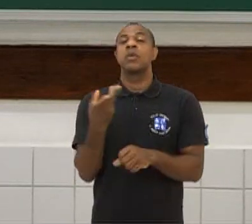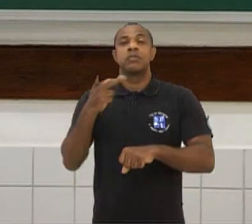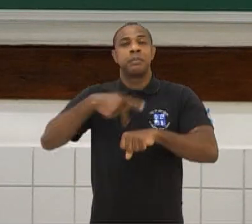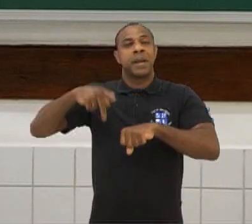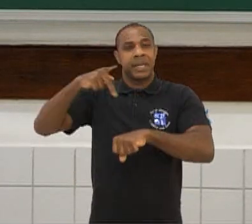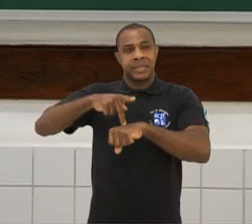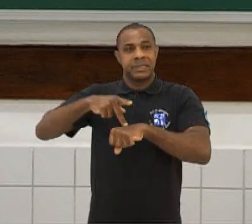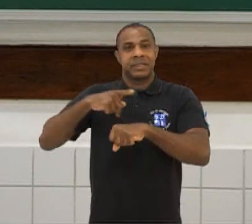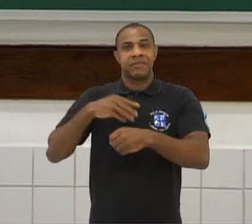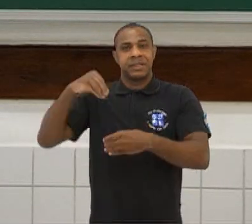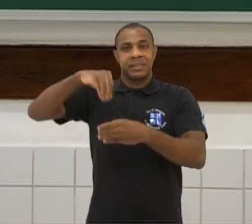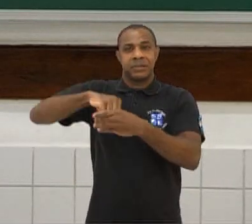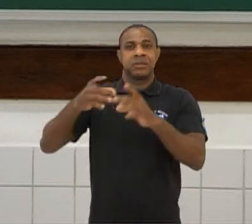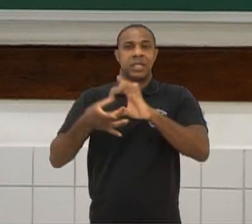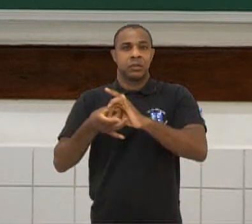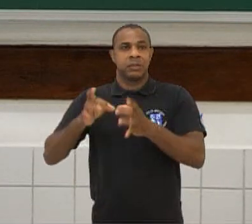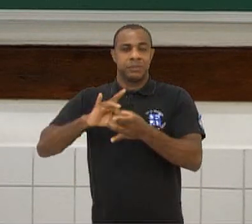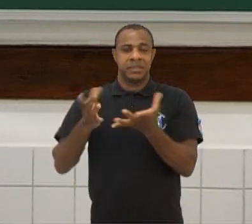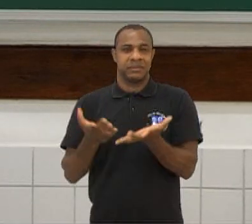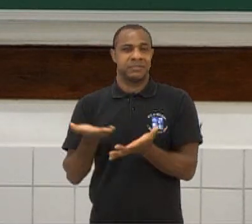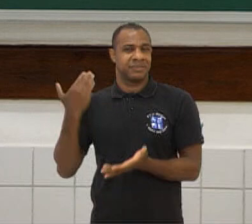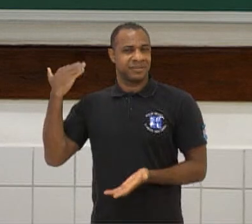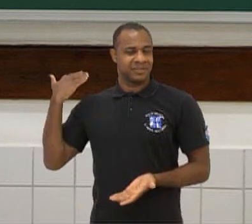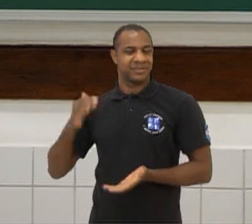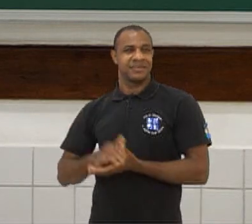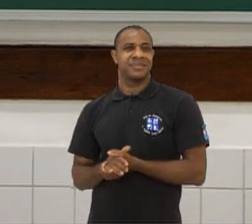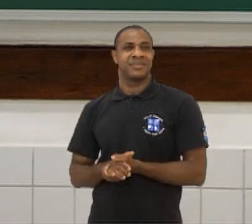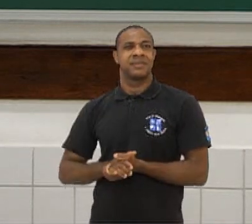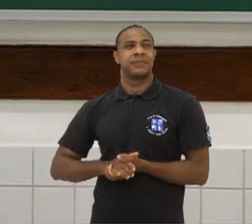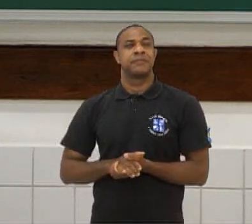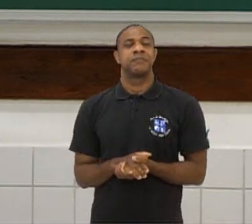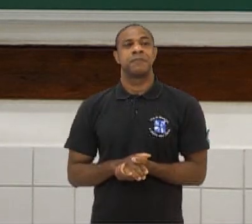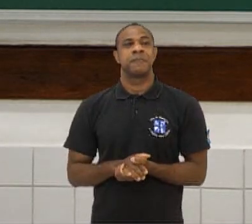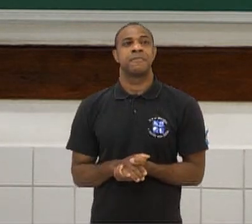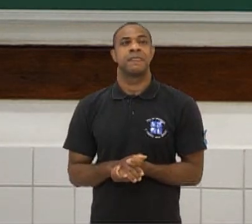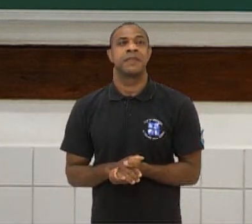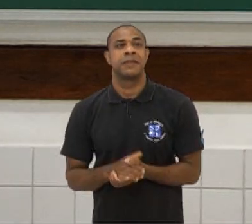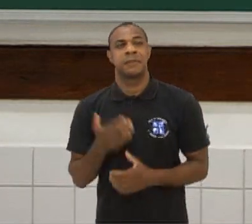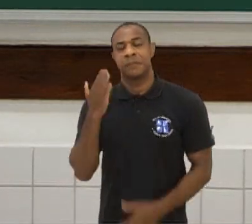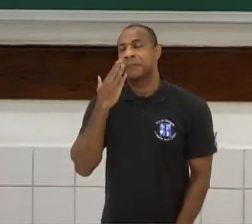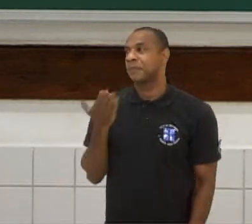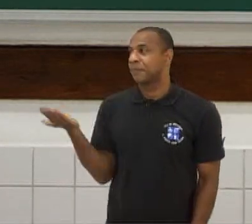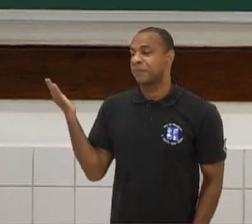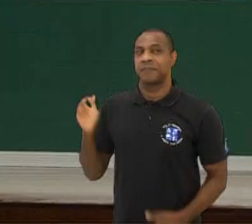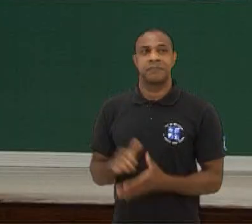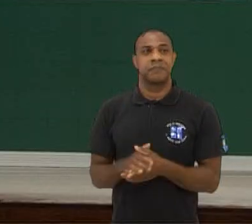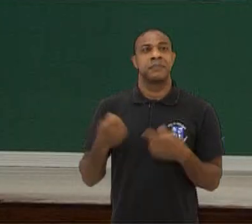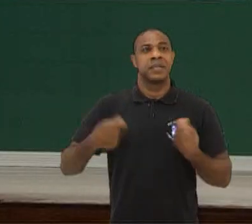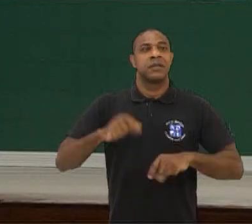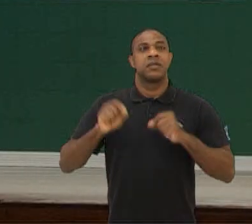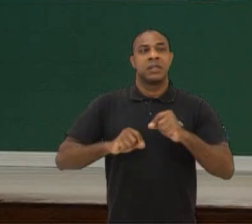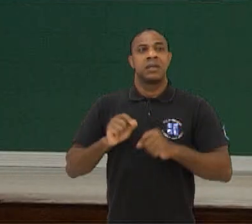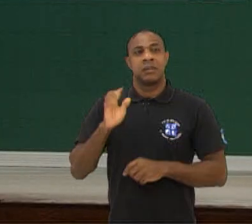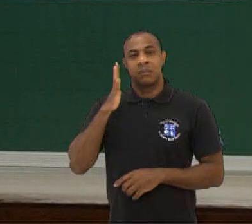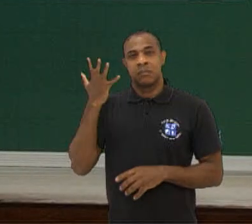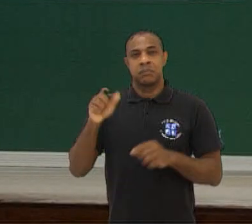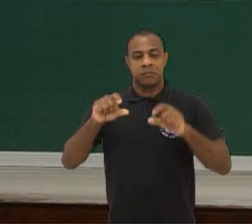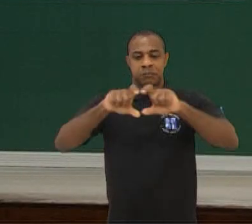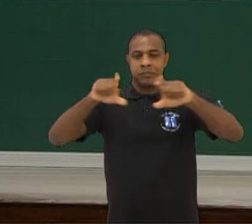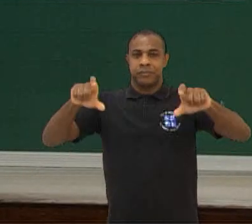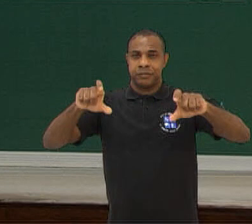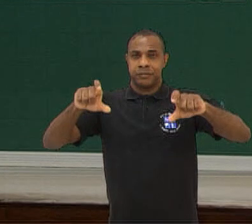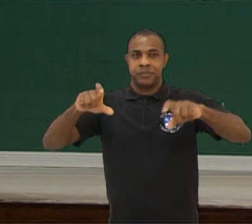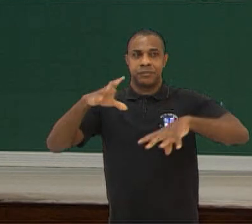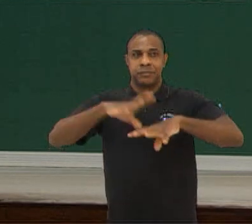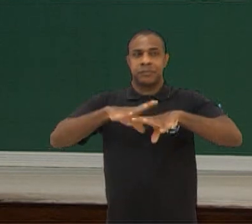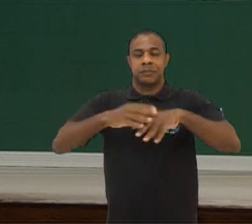países participaram da primeira Olimpíada da Era Moderna? Vem aqui comigo. Então, lá, então, a gente precisa resolver a equação proposta